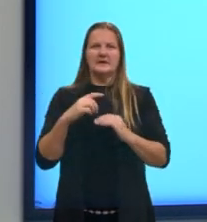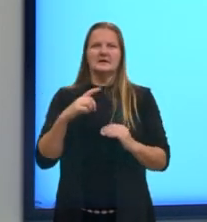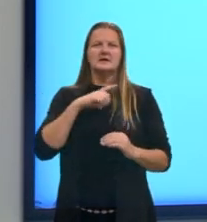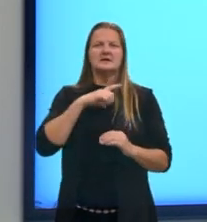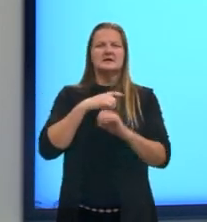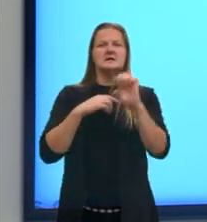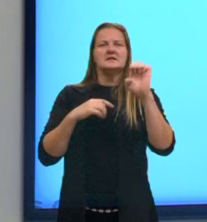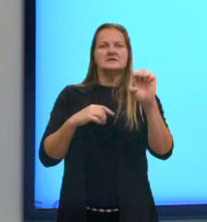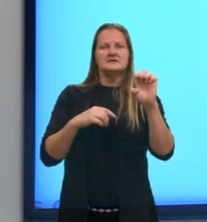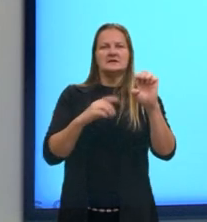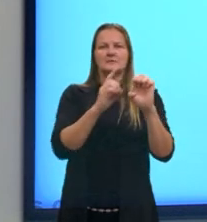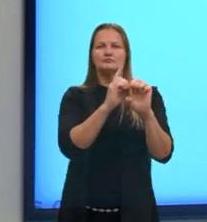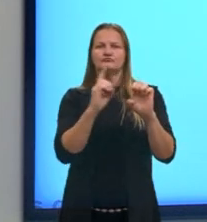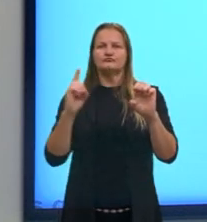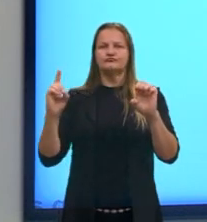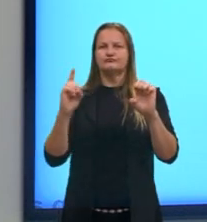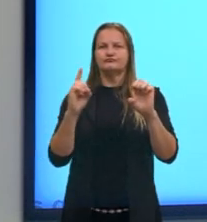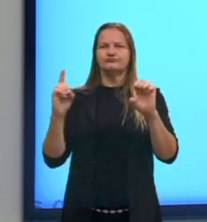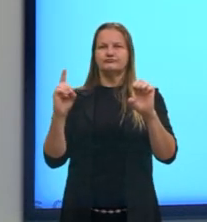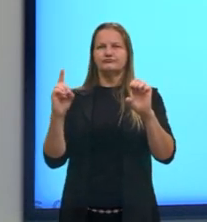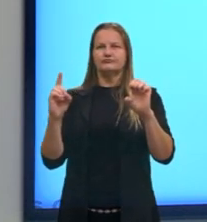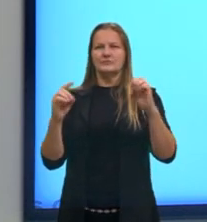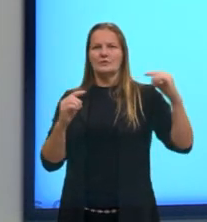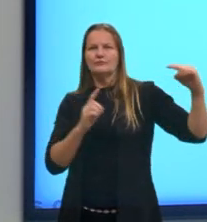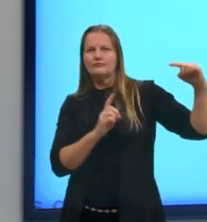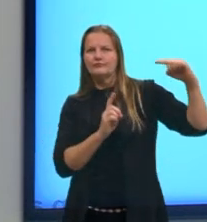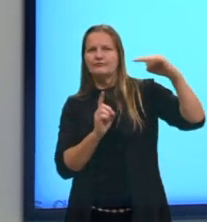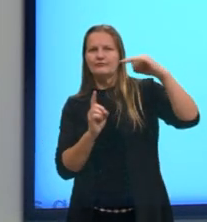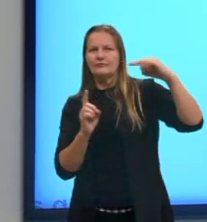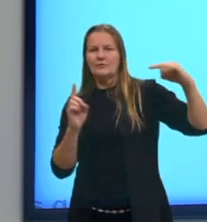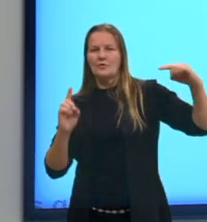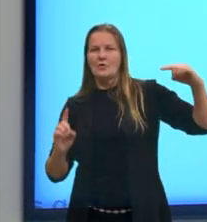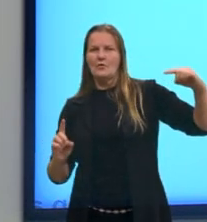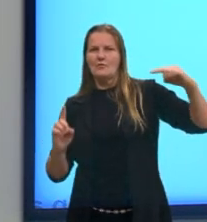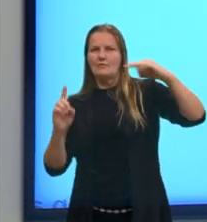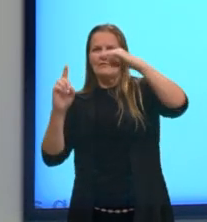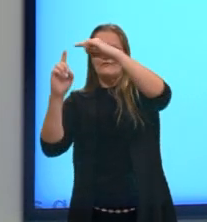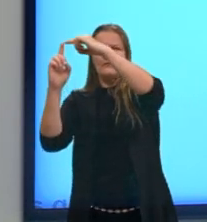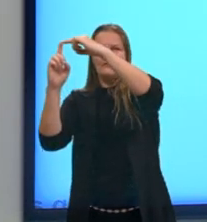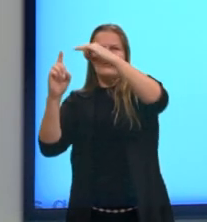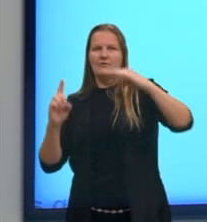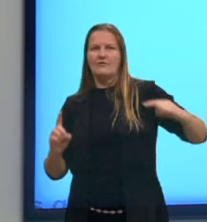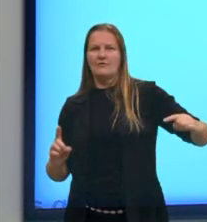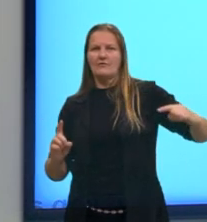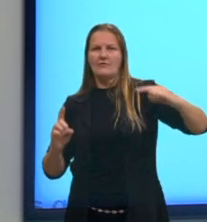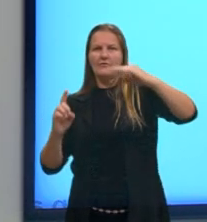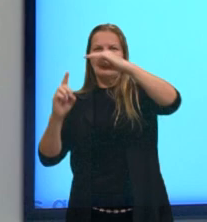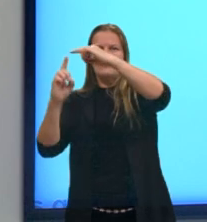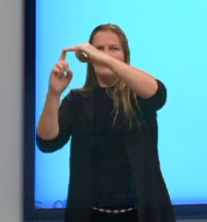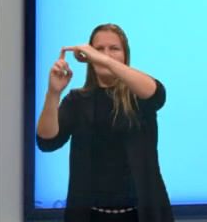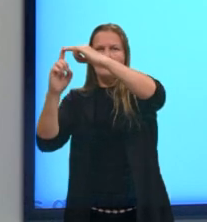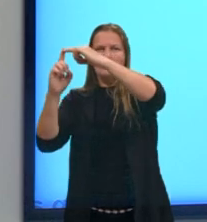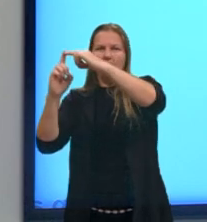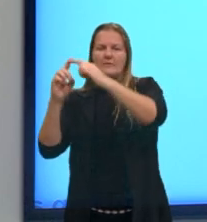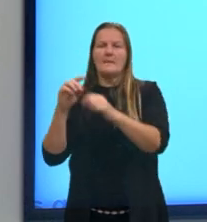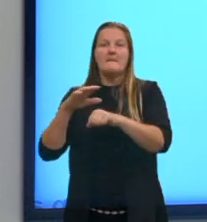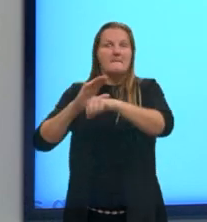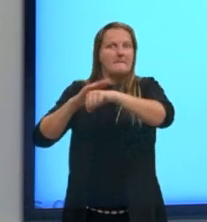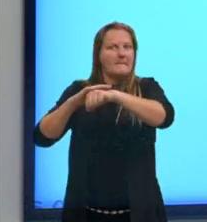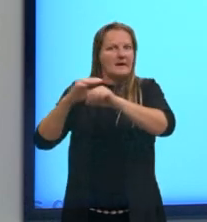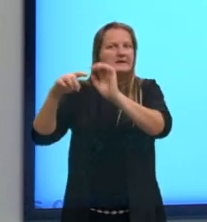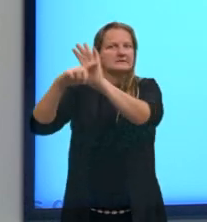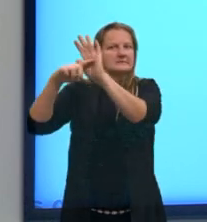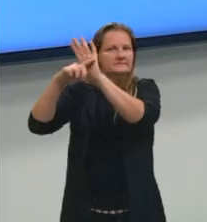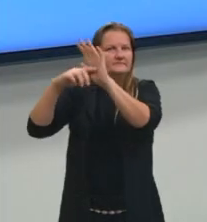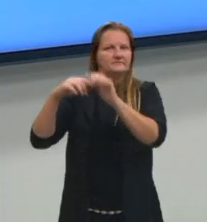esquerda para direita então estes elementos eles tendem ser mais eletronegativo eletronegativo o que que é